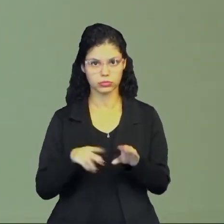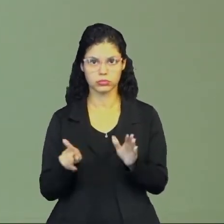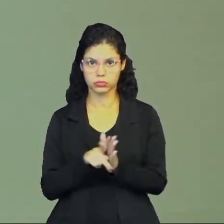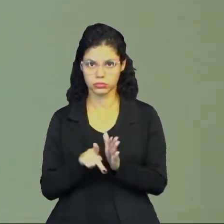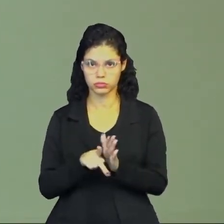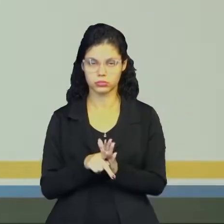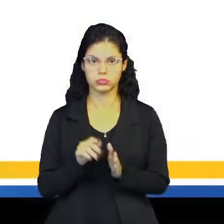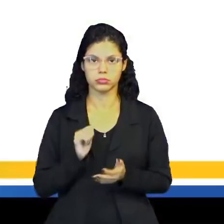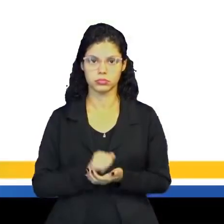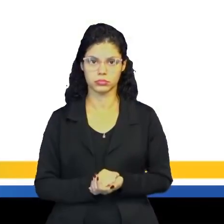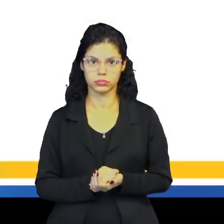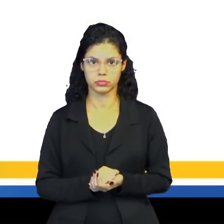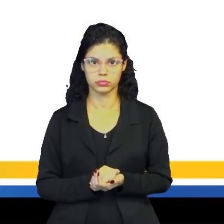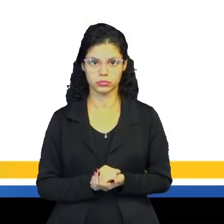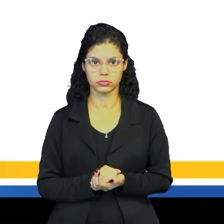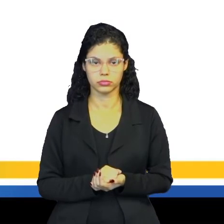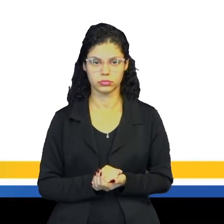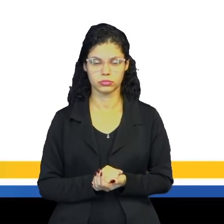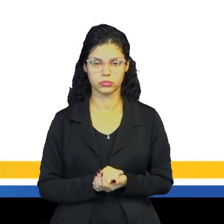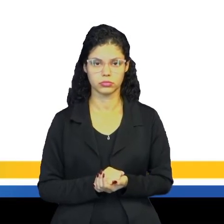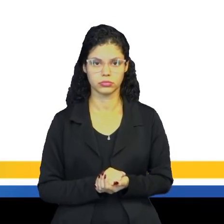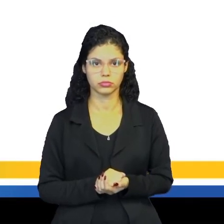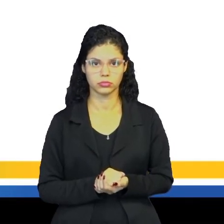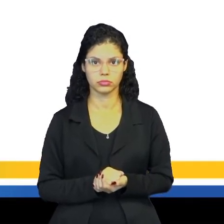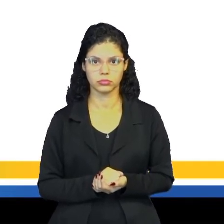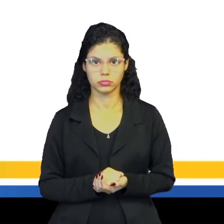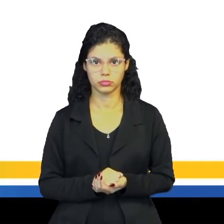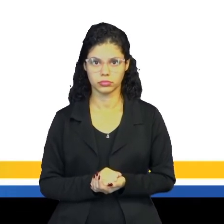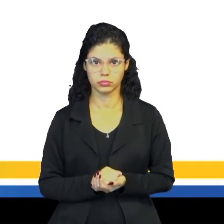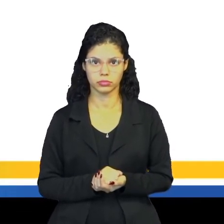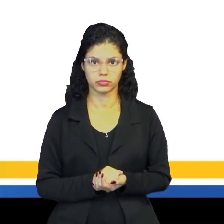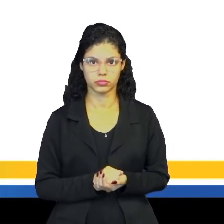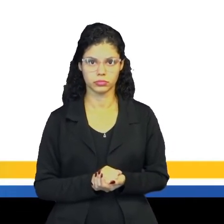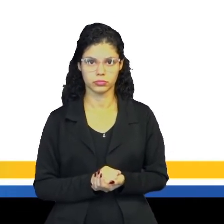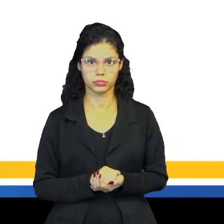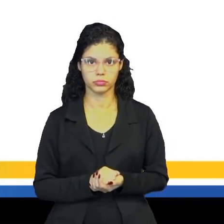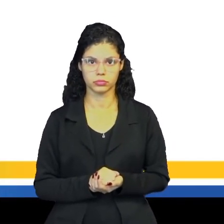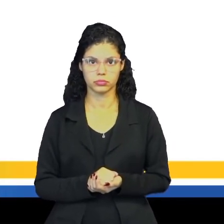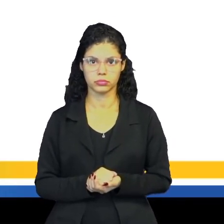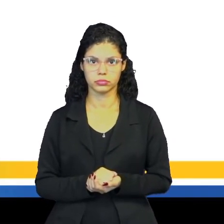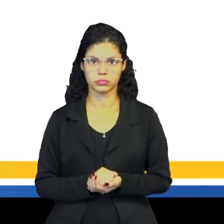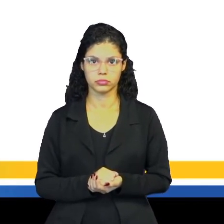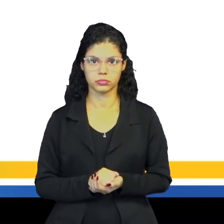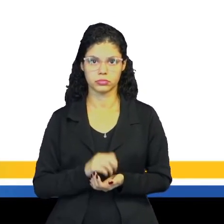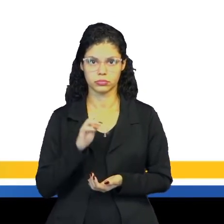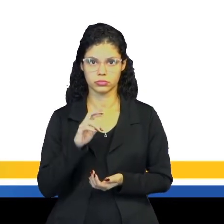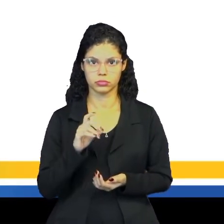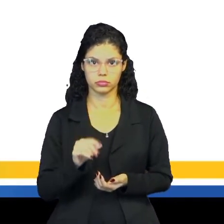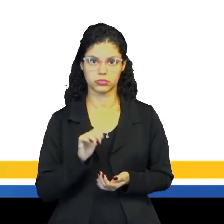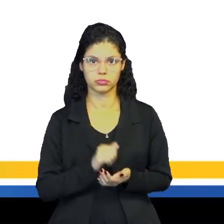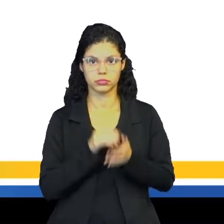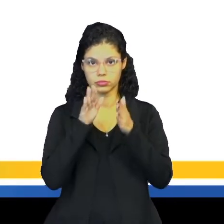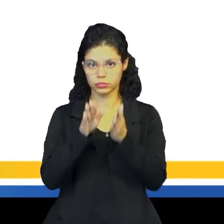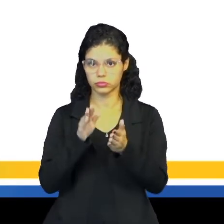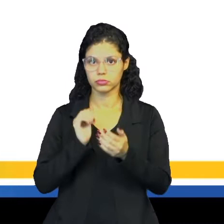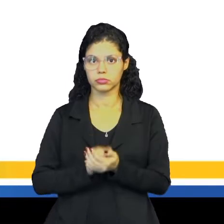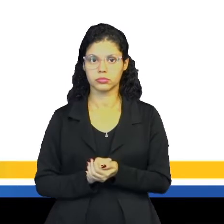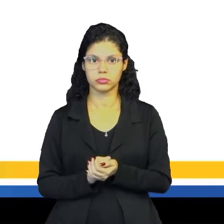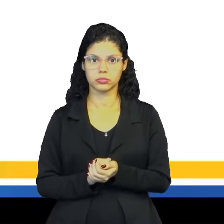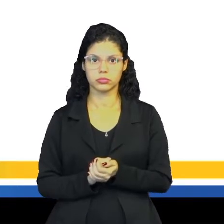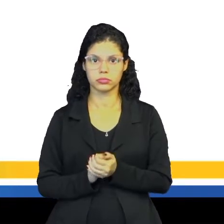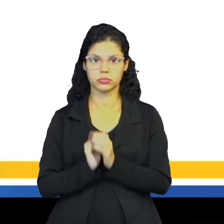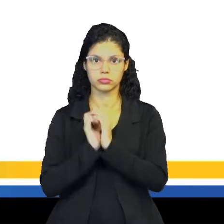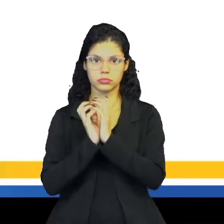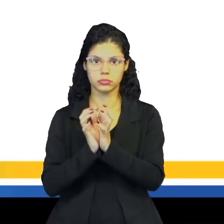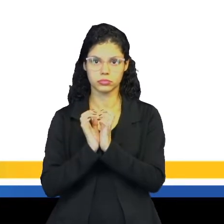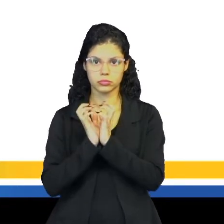espermatozoide. Vamos falar um pouco de cada fase dessa. A fase folicular, nessa fase o cérebro